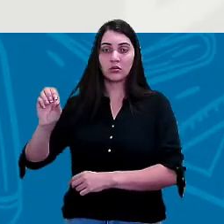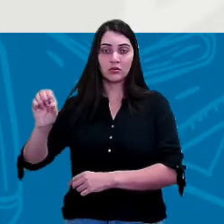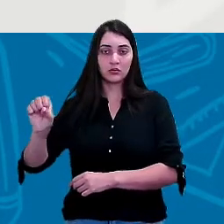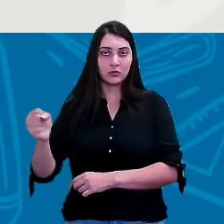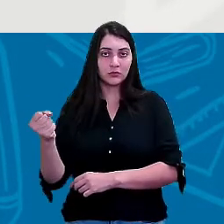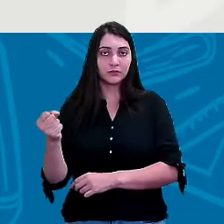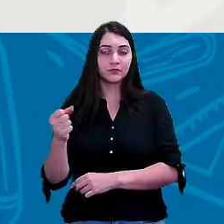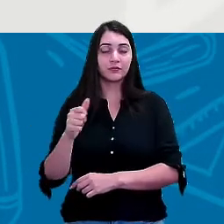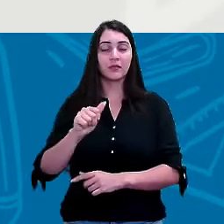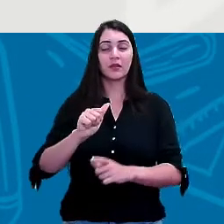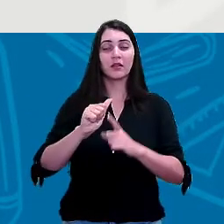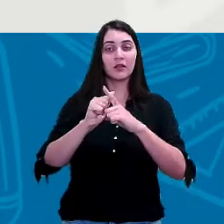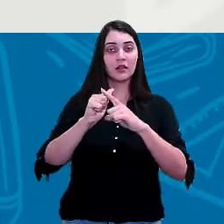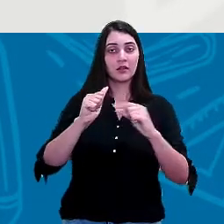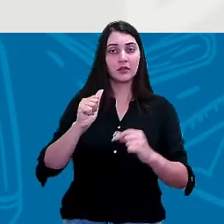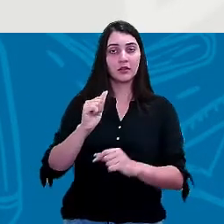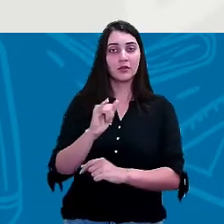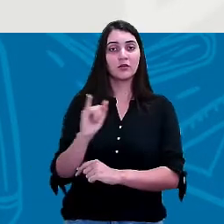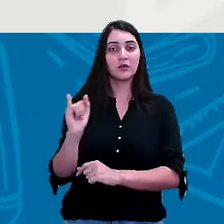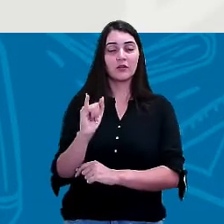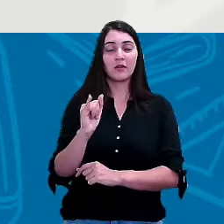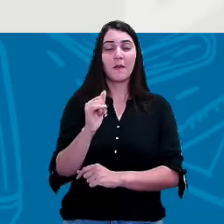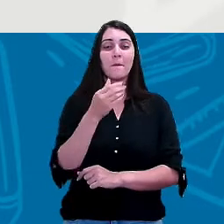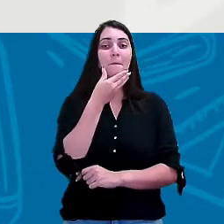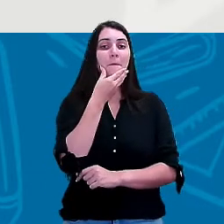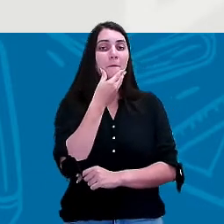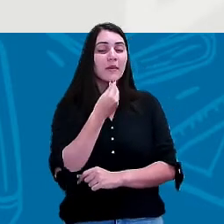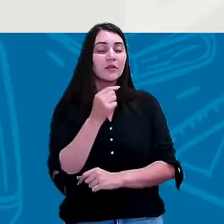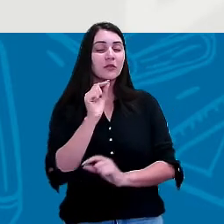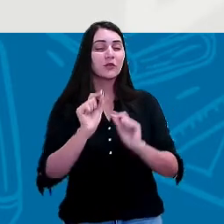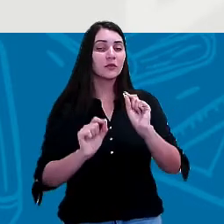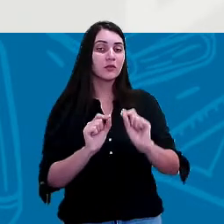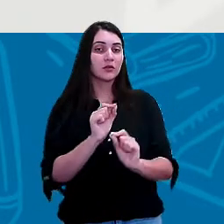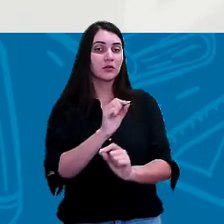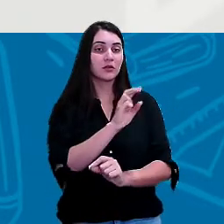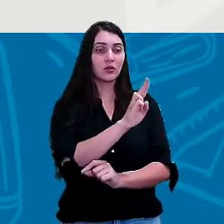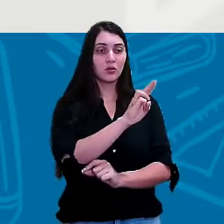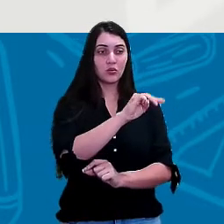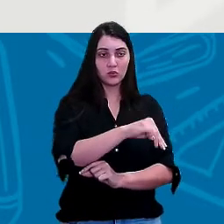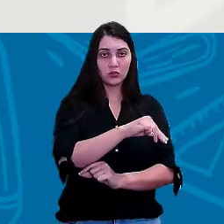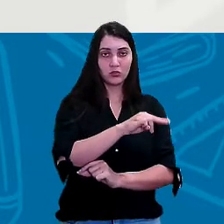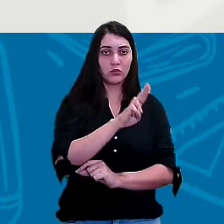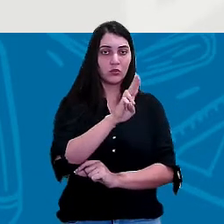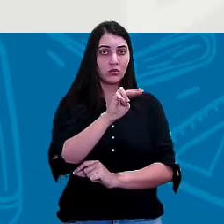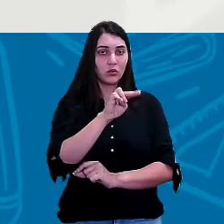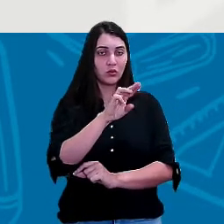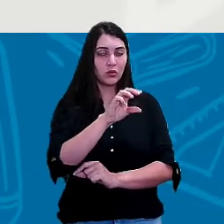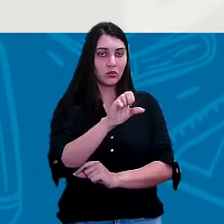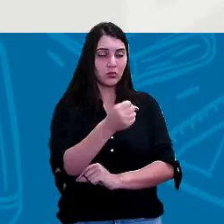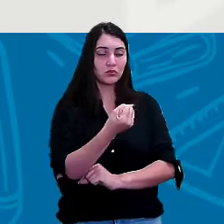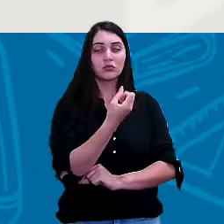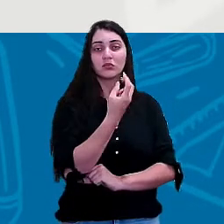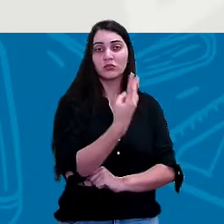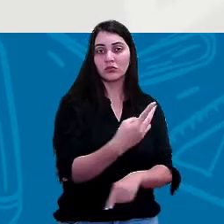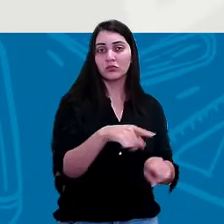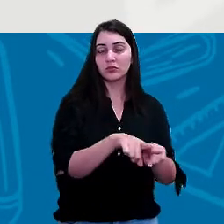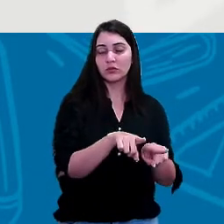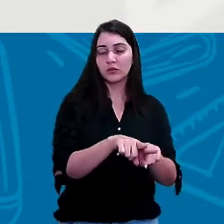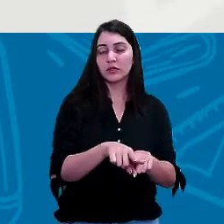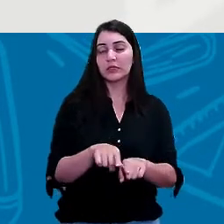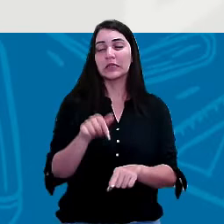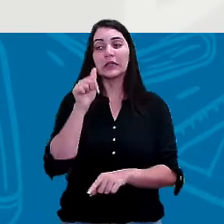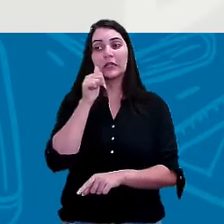os indefinidos masculinos são um e uns. São 2 também. E